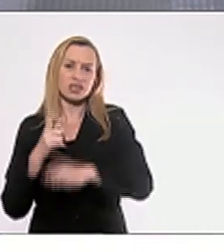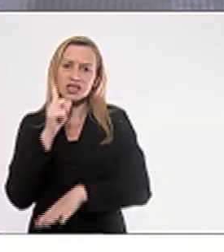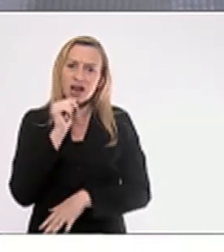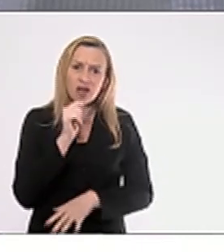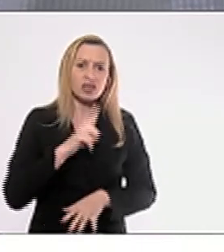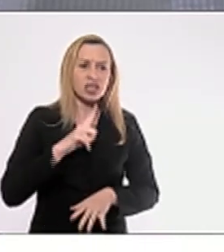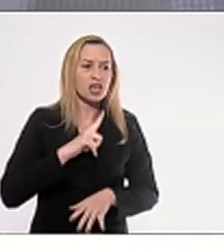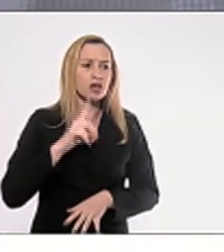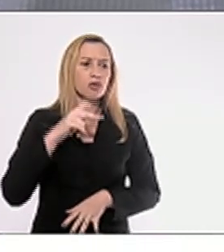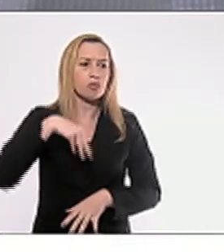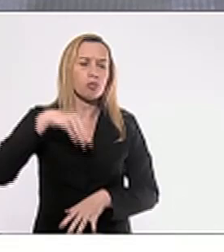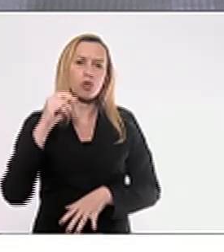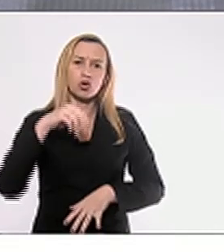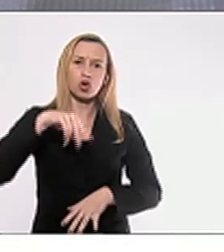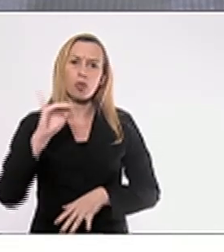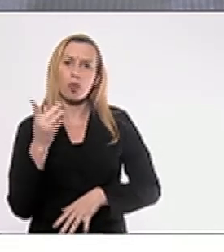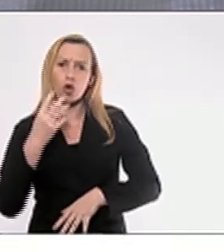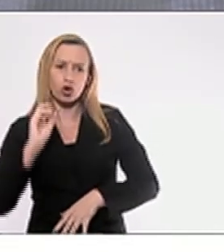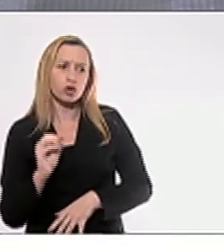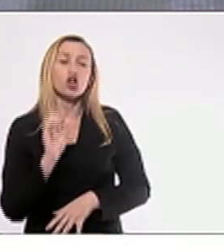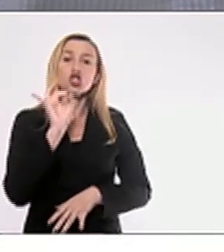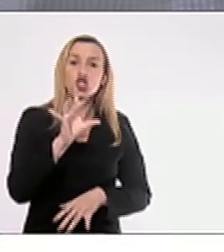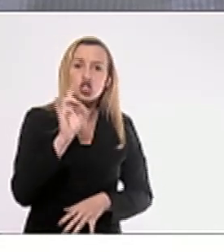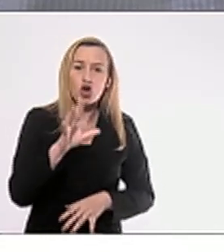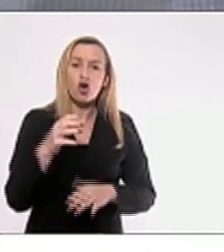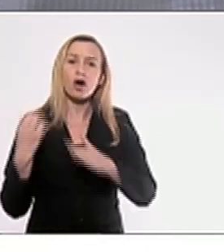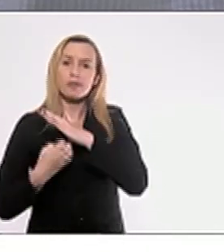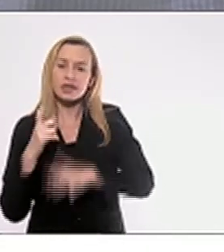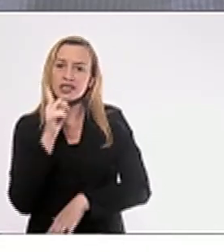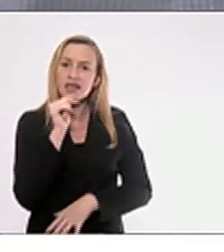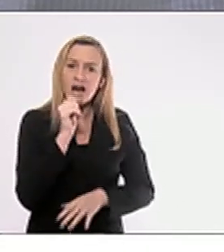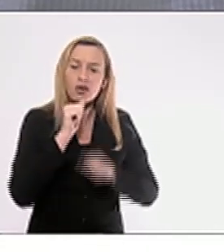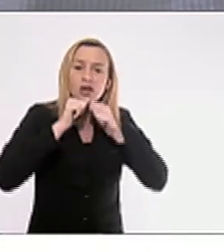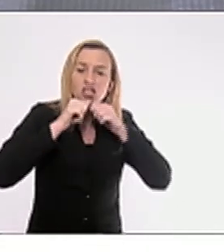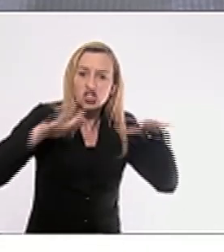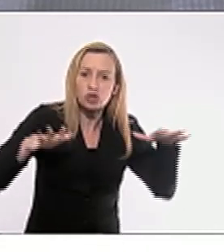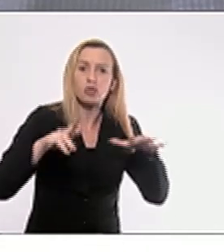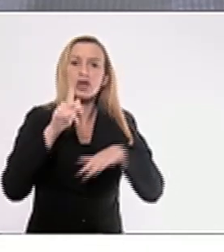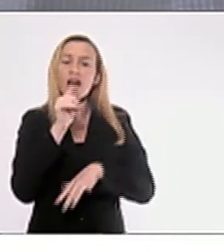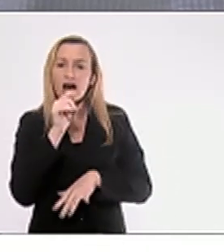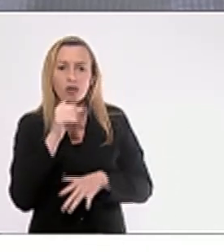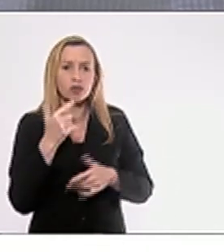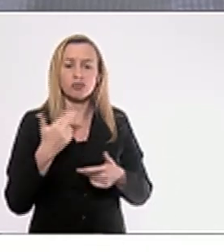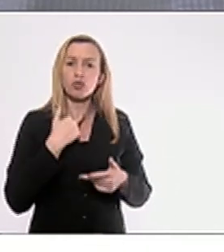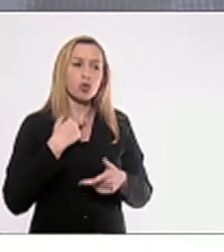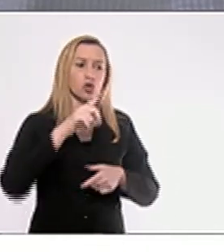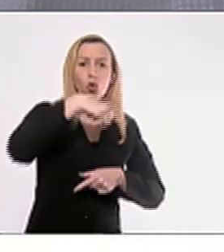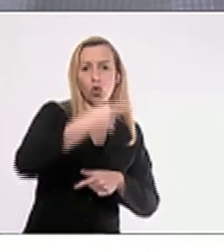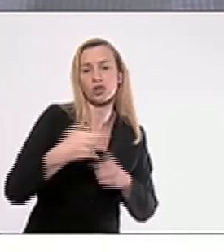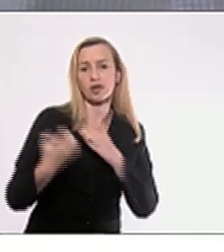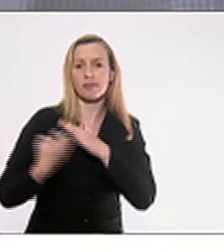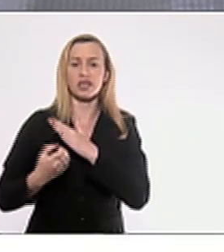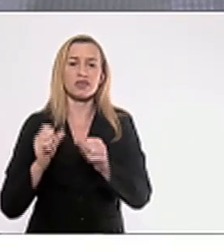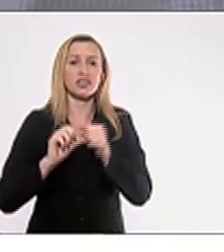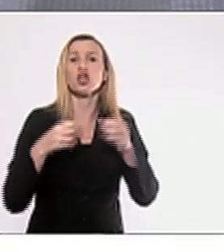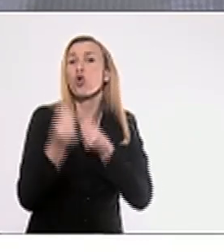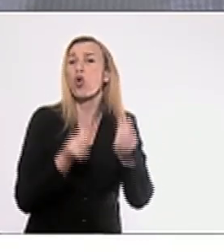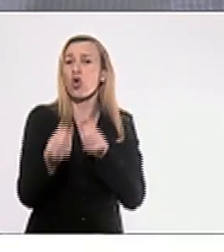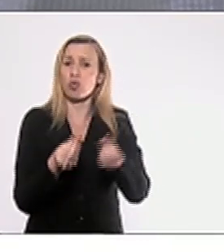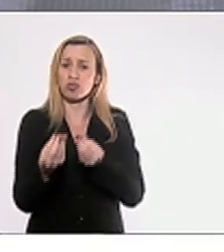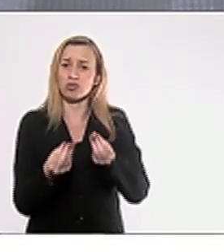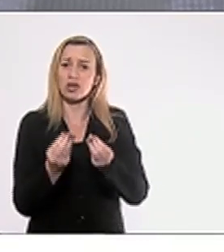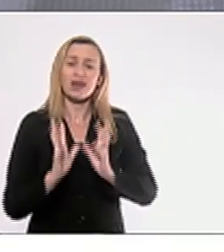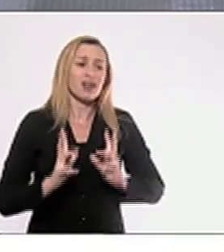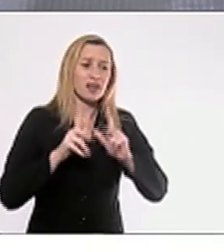região. Só a SEDAI faz o tratamento e a distribuição. Então, o serviço de água eles não tiveram como contratar com outra empresa. Quer dizer, como é que eles contrataram água